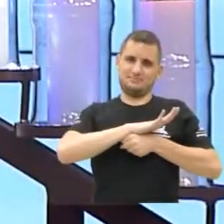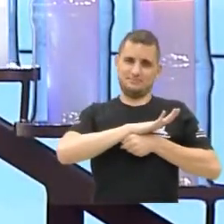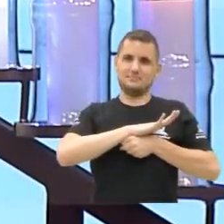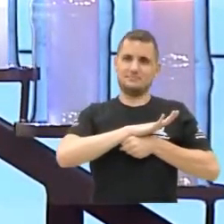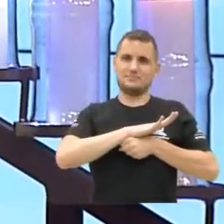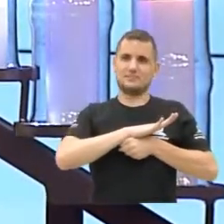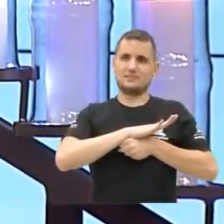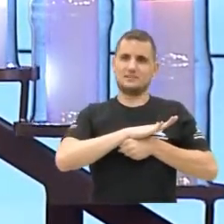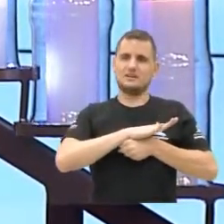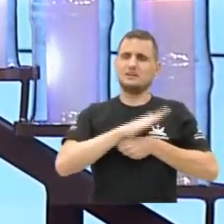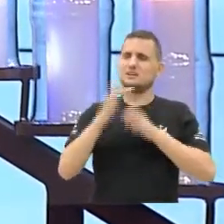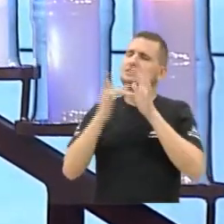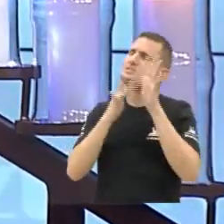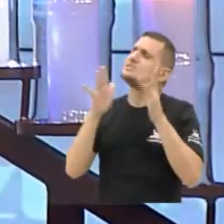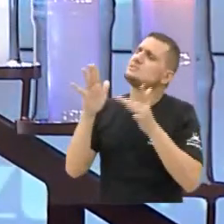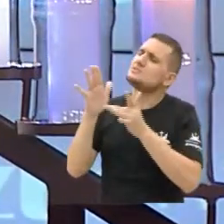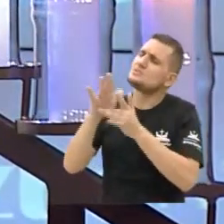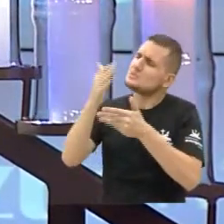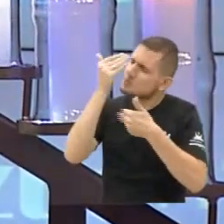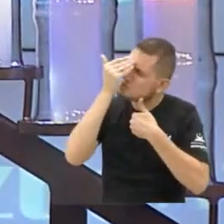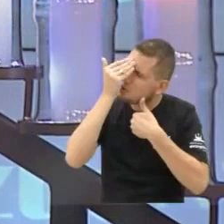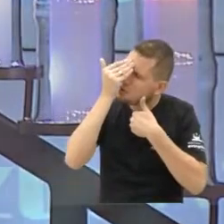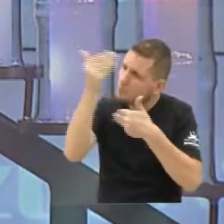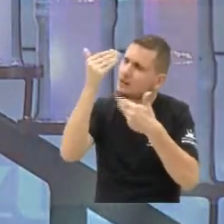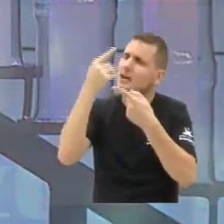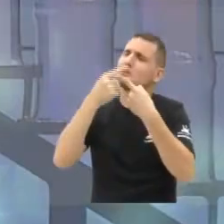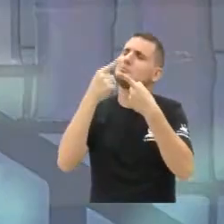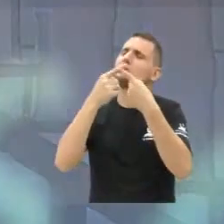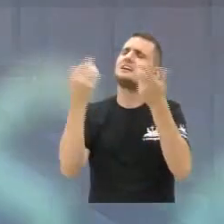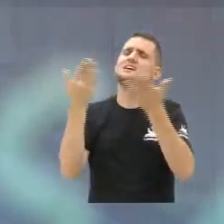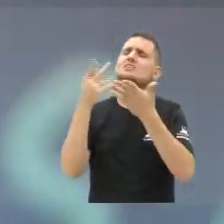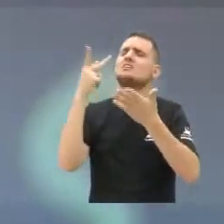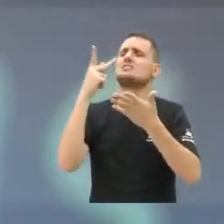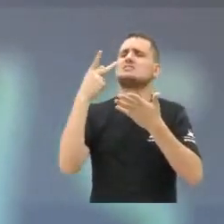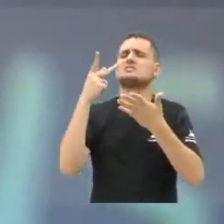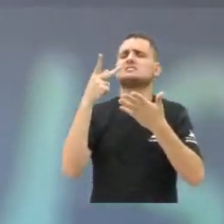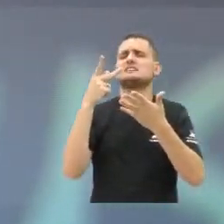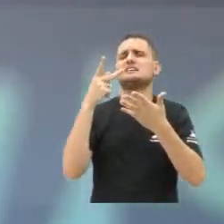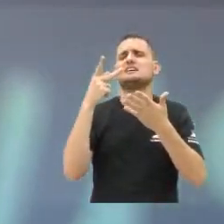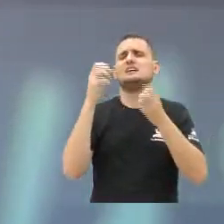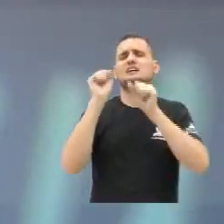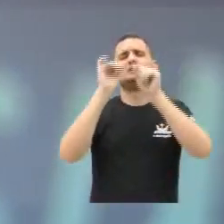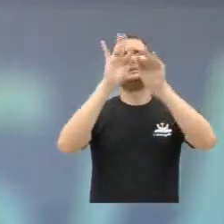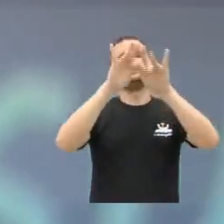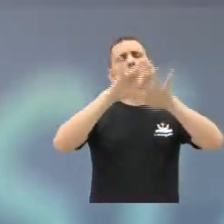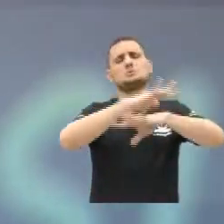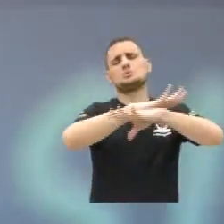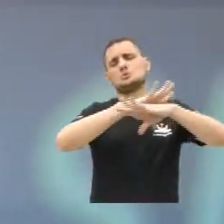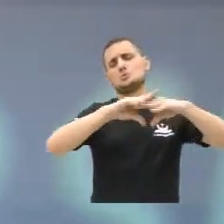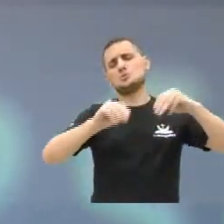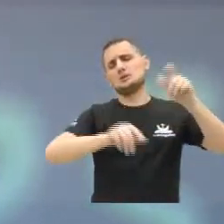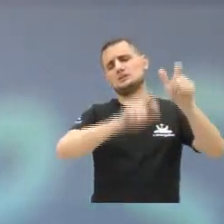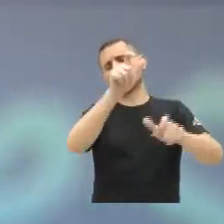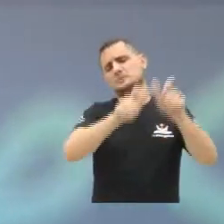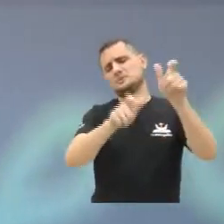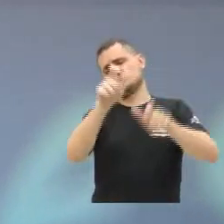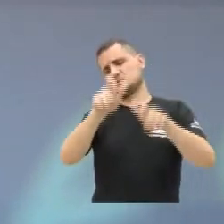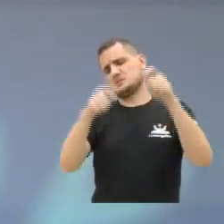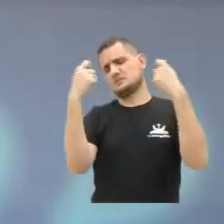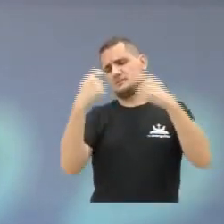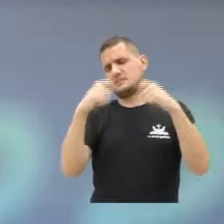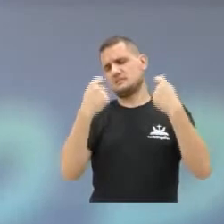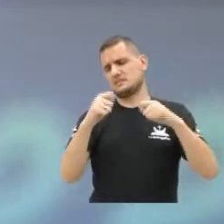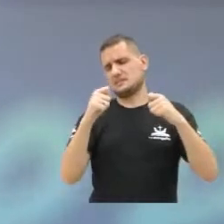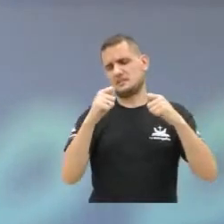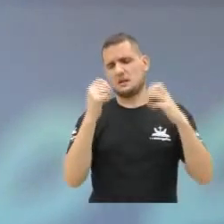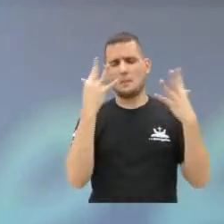Ah, obrigado Jesus, porque agora curas incríveis estão acontecendo. Curas maravilhosas